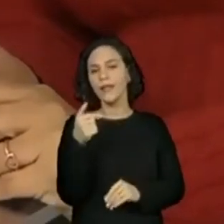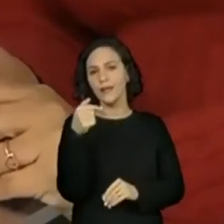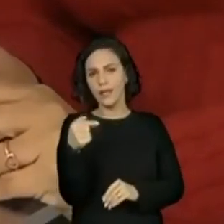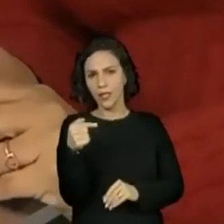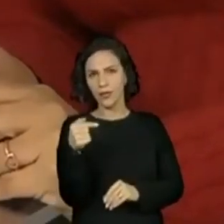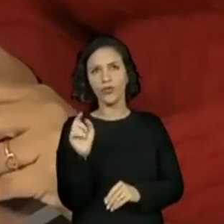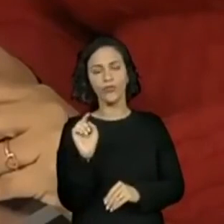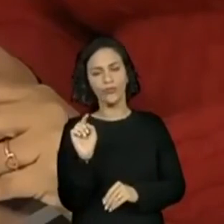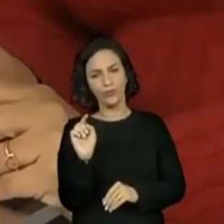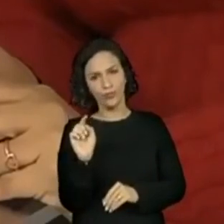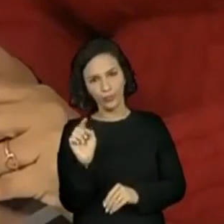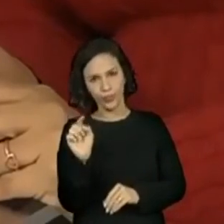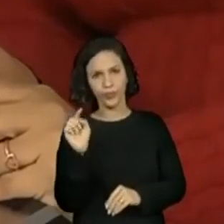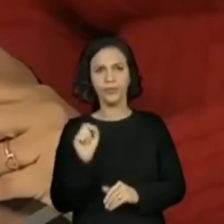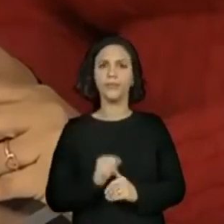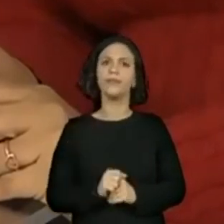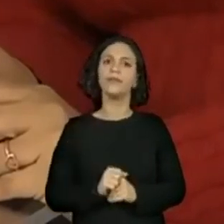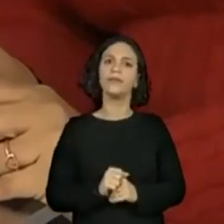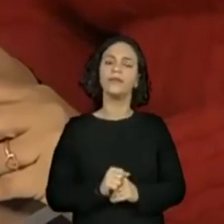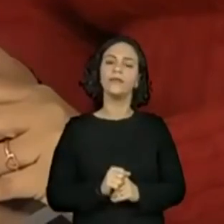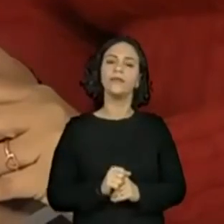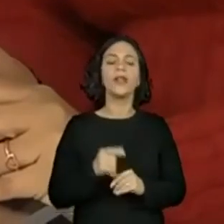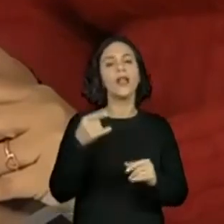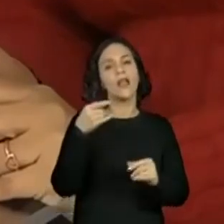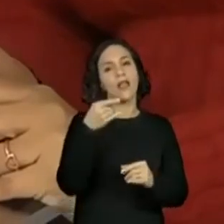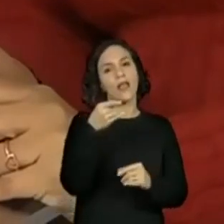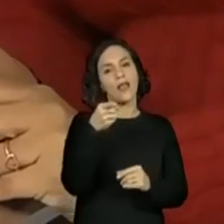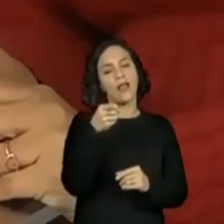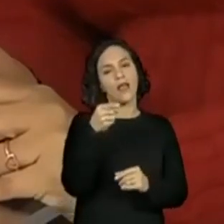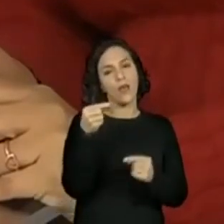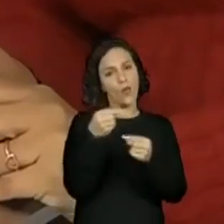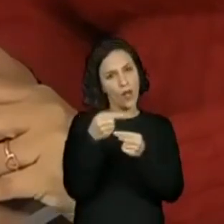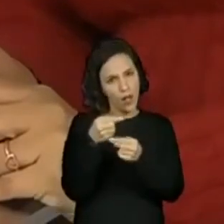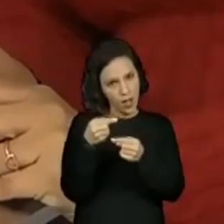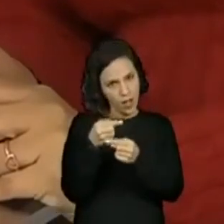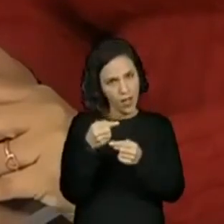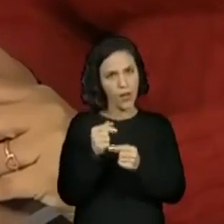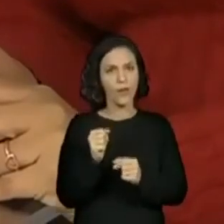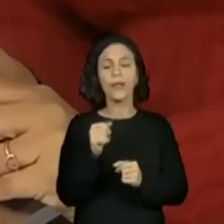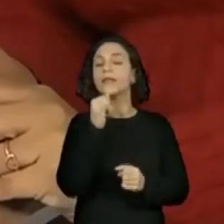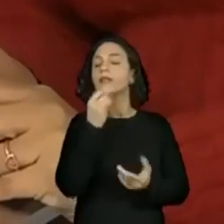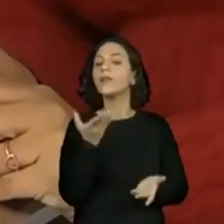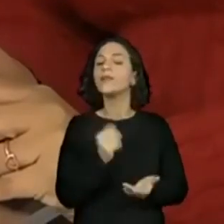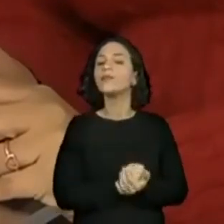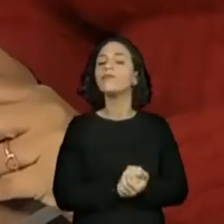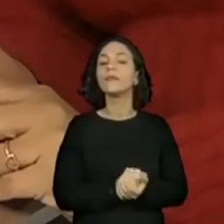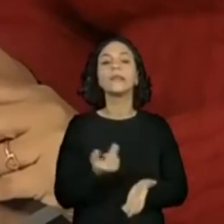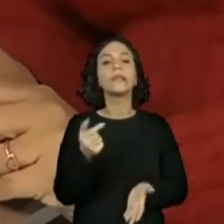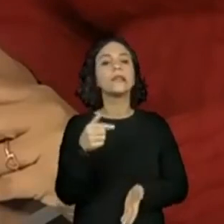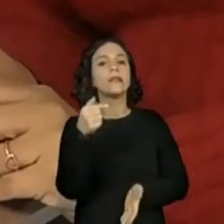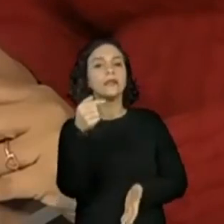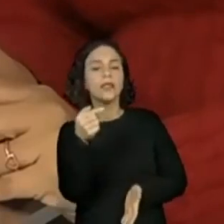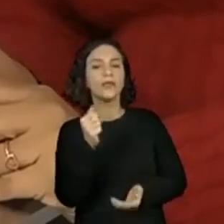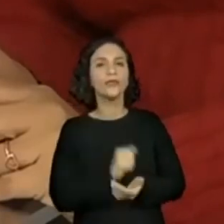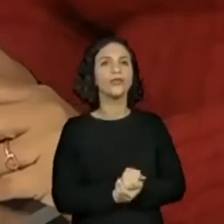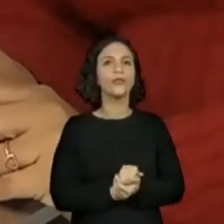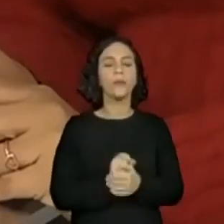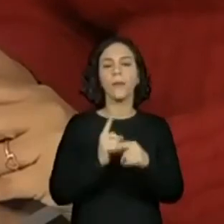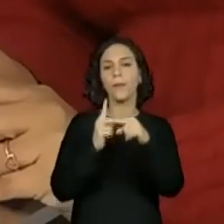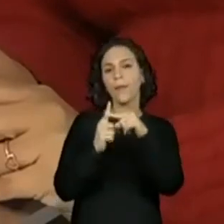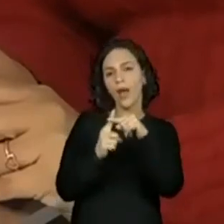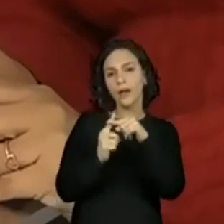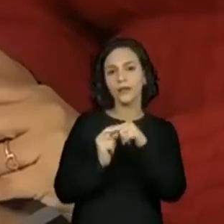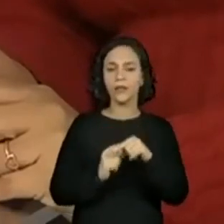nós apertamos o número, apertamos o sinal que nós queremos, se é mais ou menos, adição